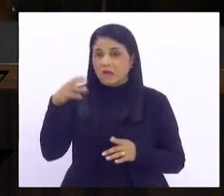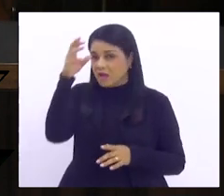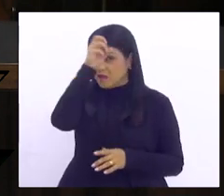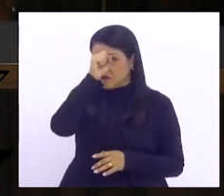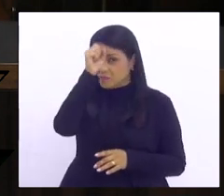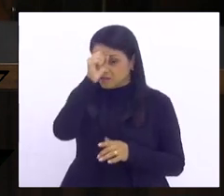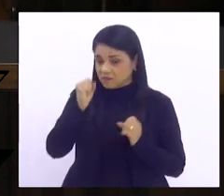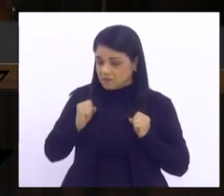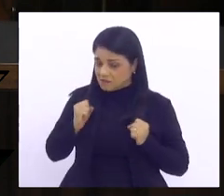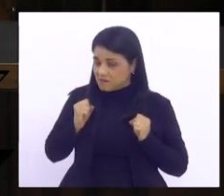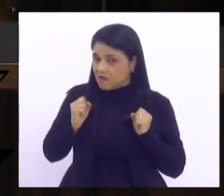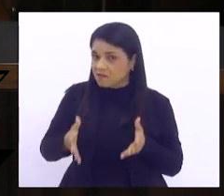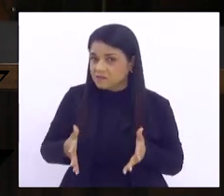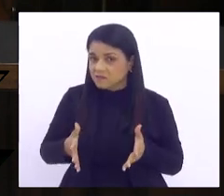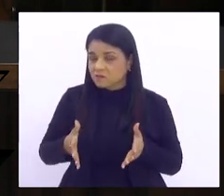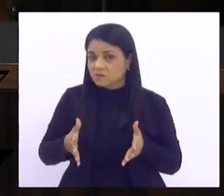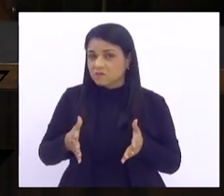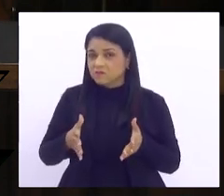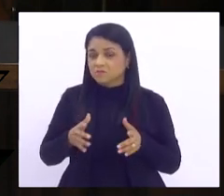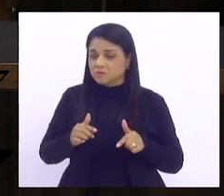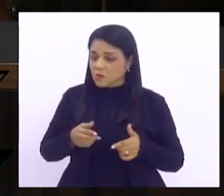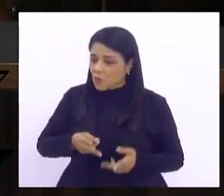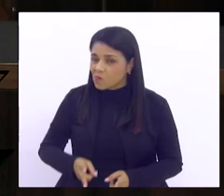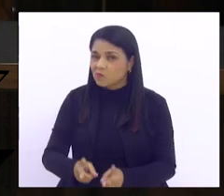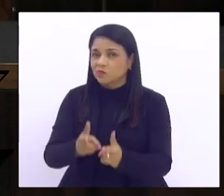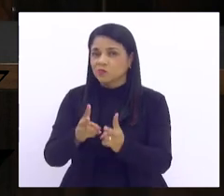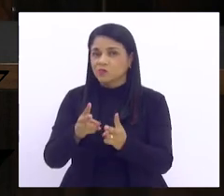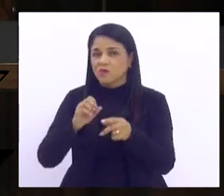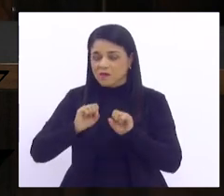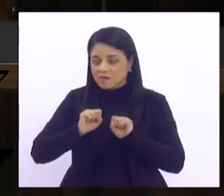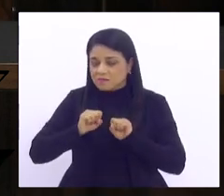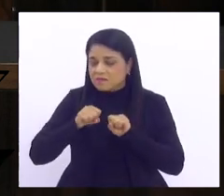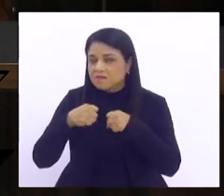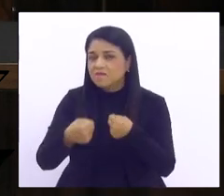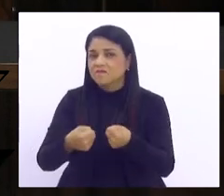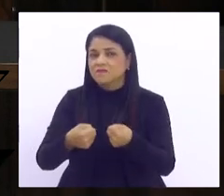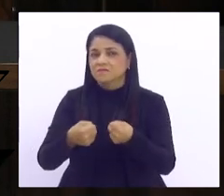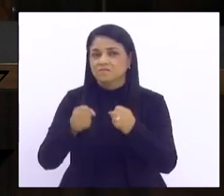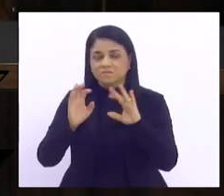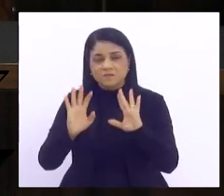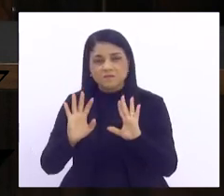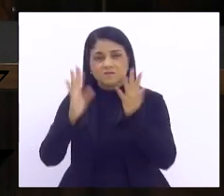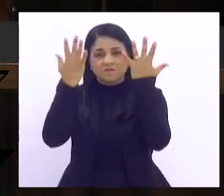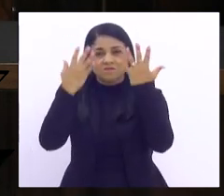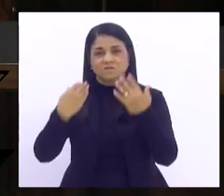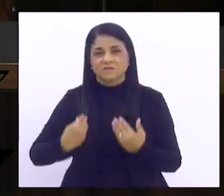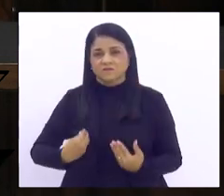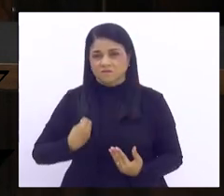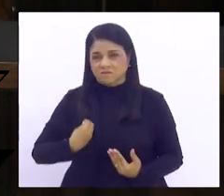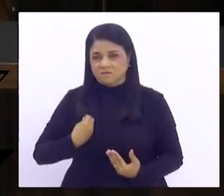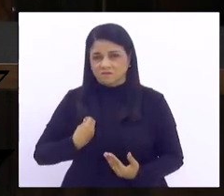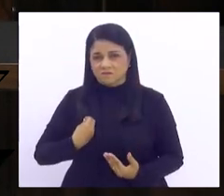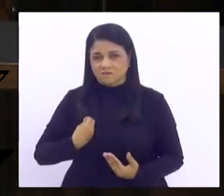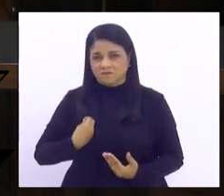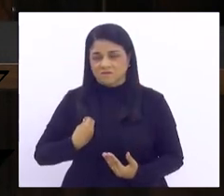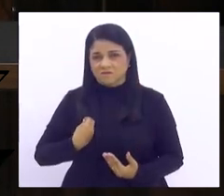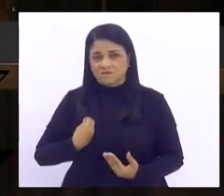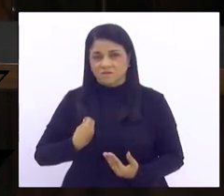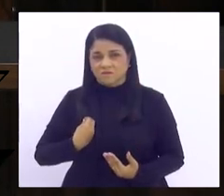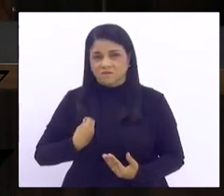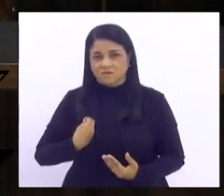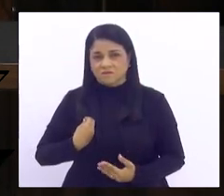ação para que possamos continuar a defender e celebrar a vida. E para